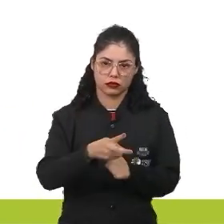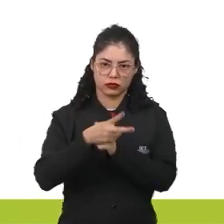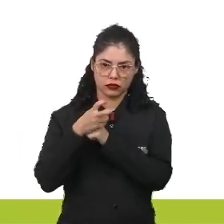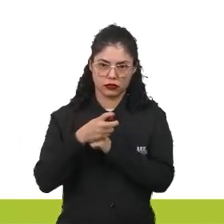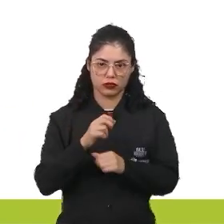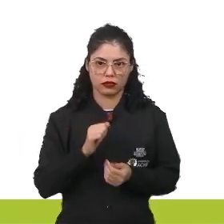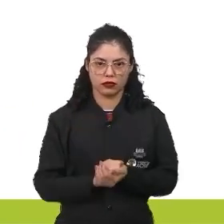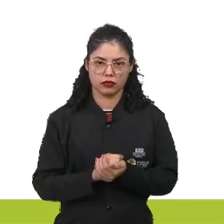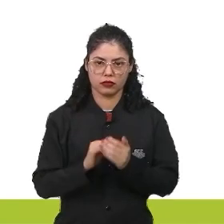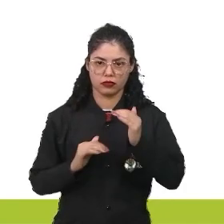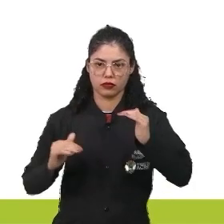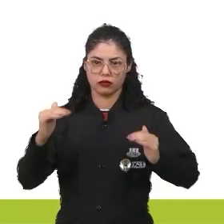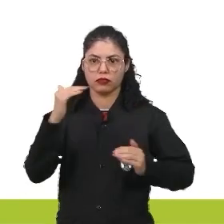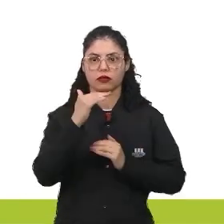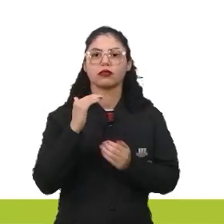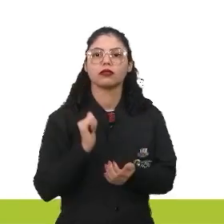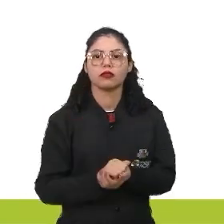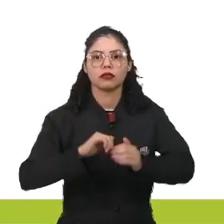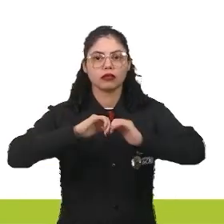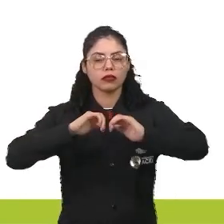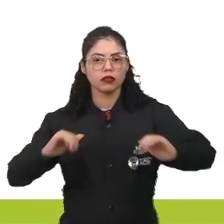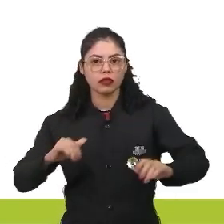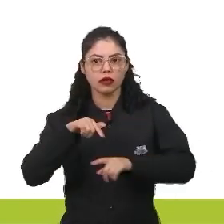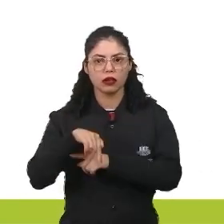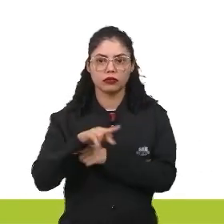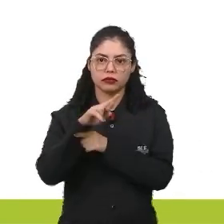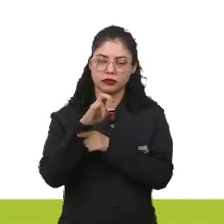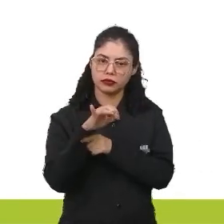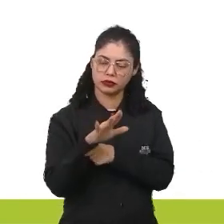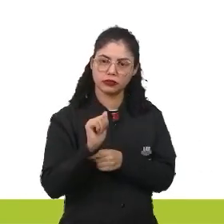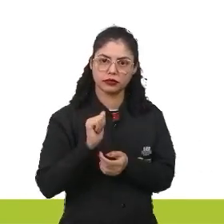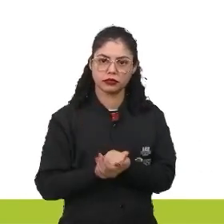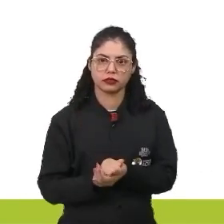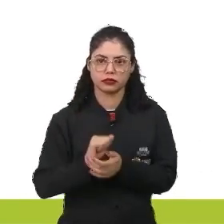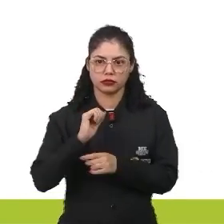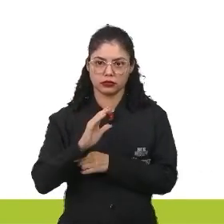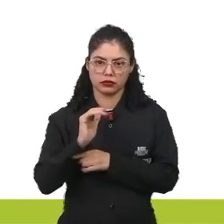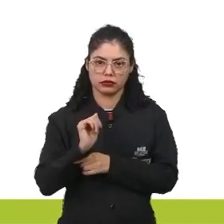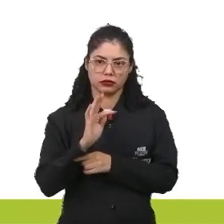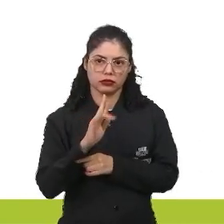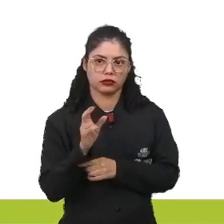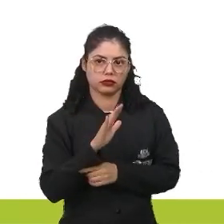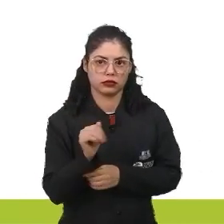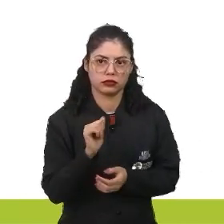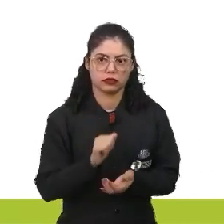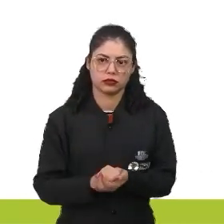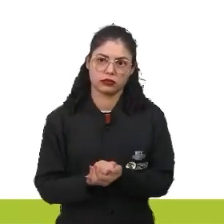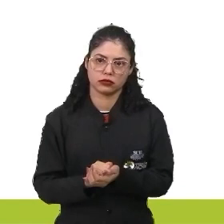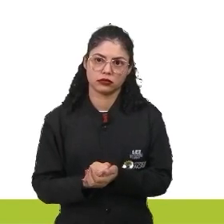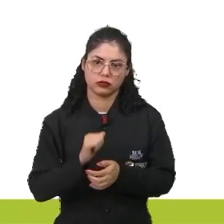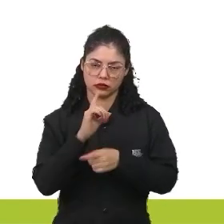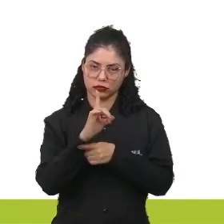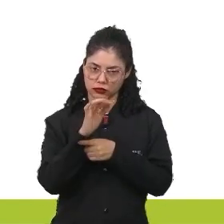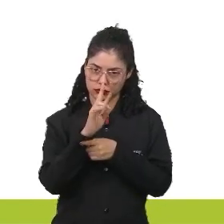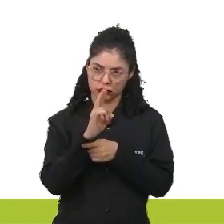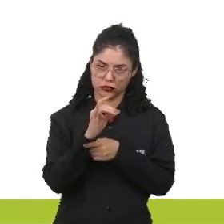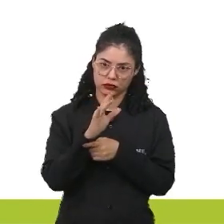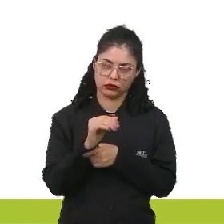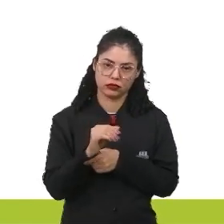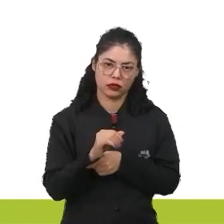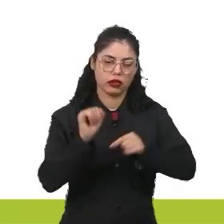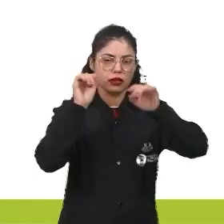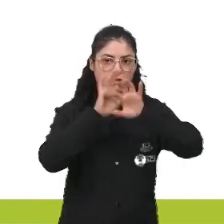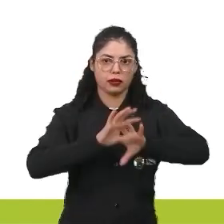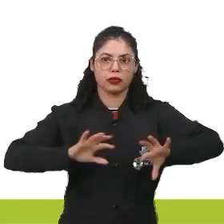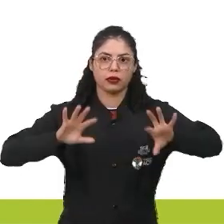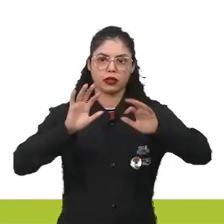filtração, levigação, separação magnética, catação, decantação,